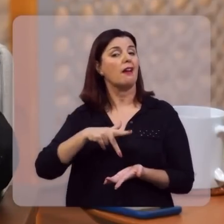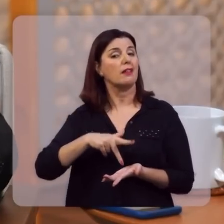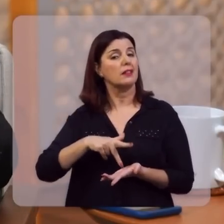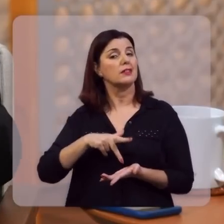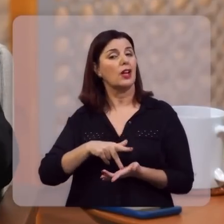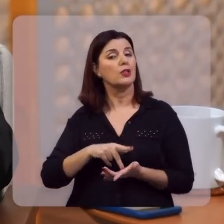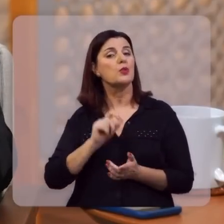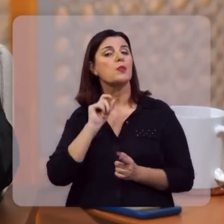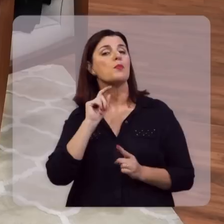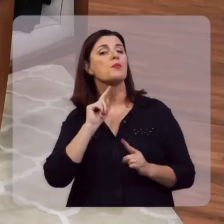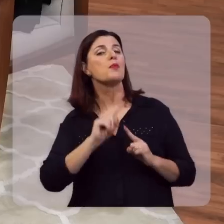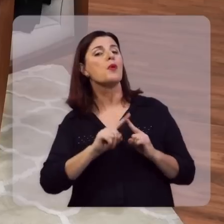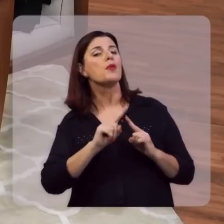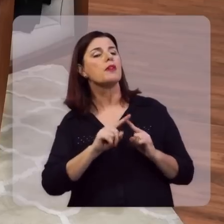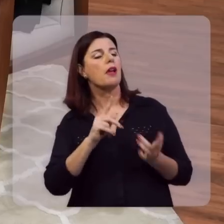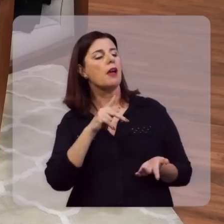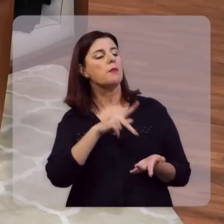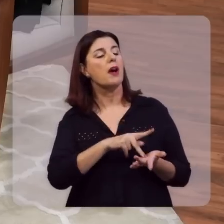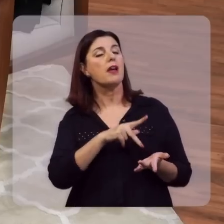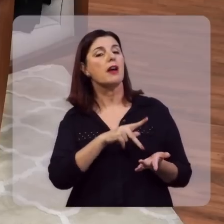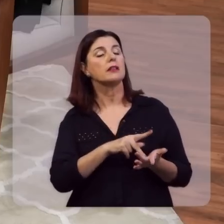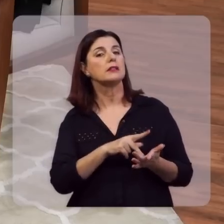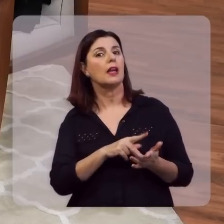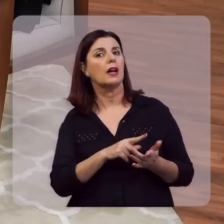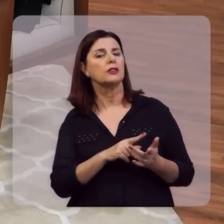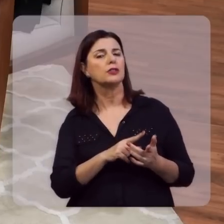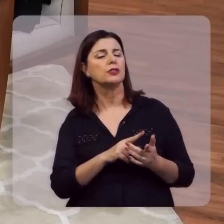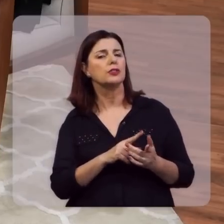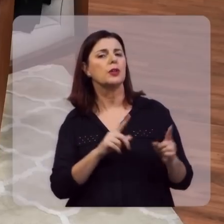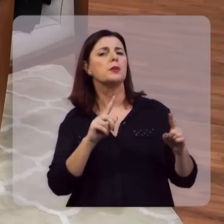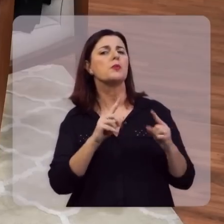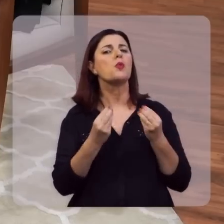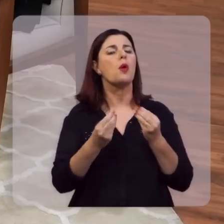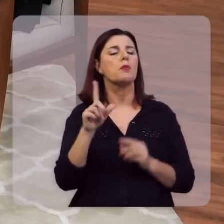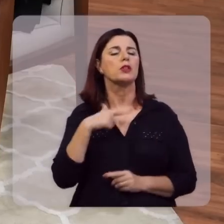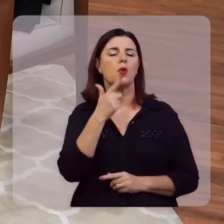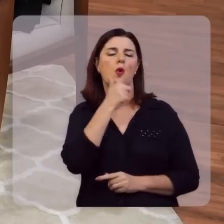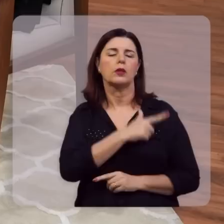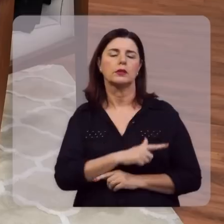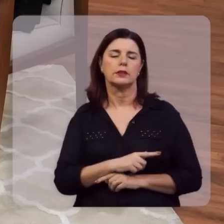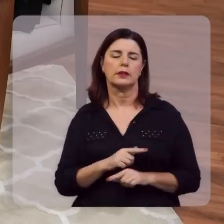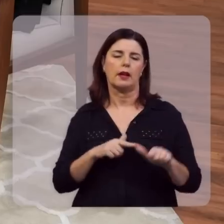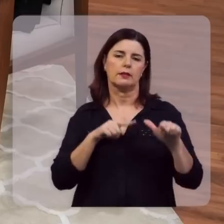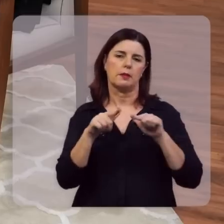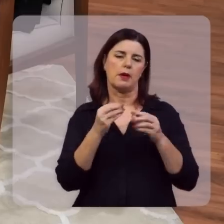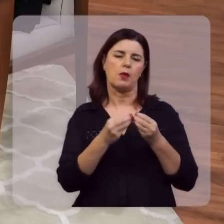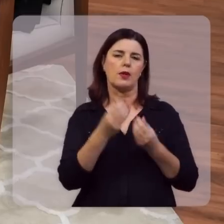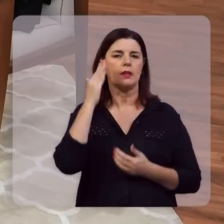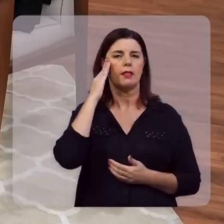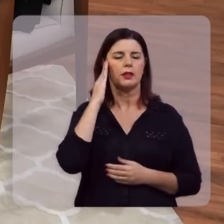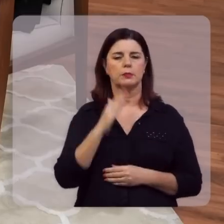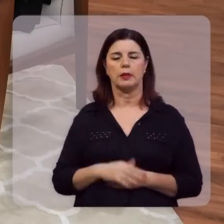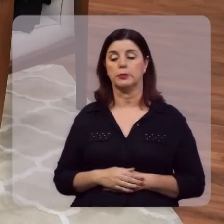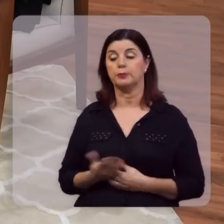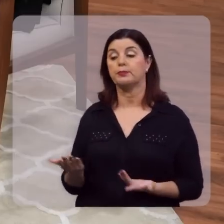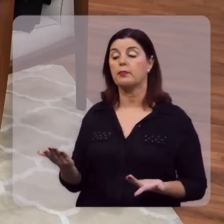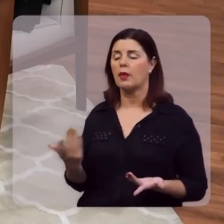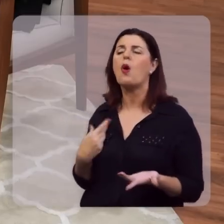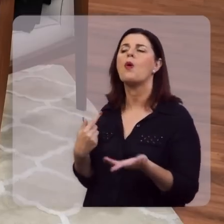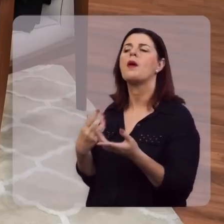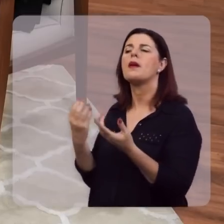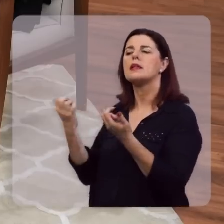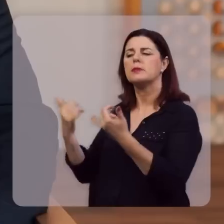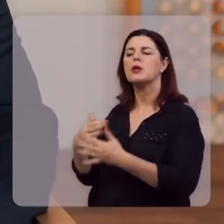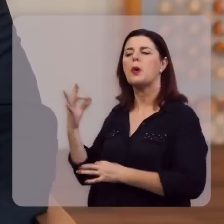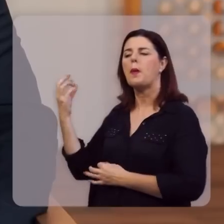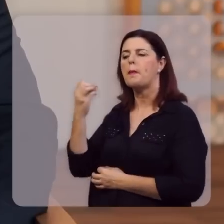Por que isso é uma realidade e como a gente lida de fato com essa compreensão? Você colocou muito bem,